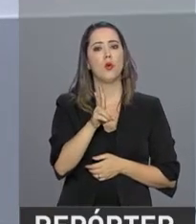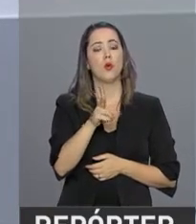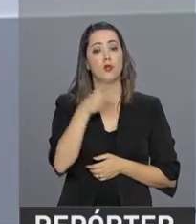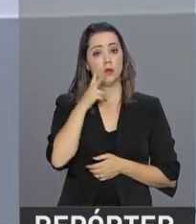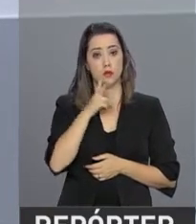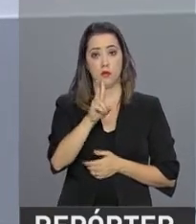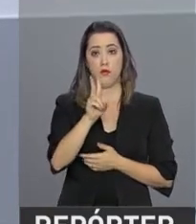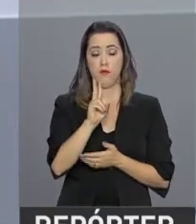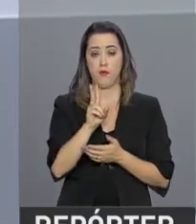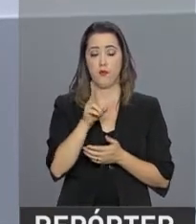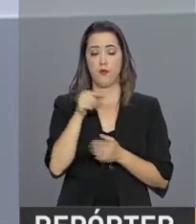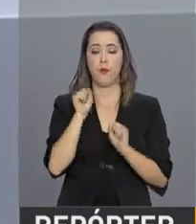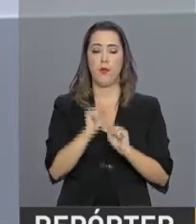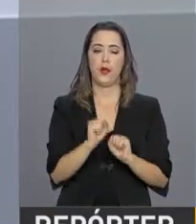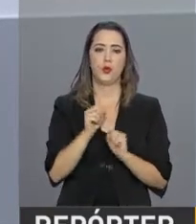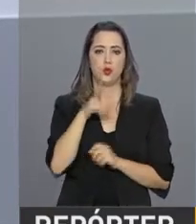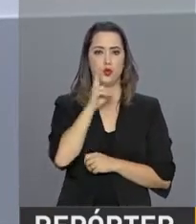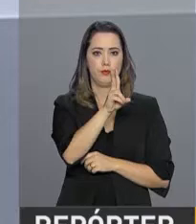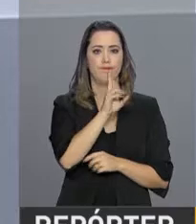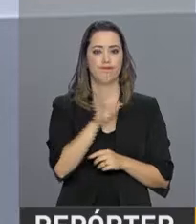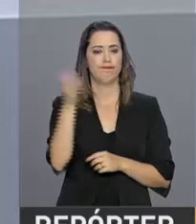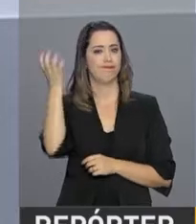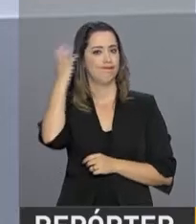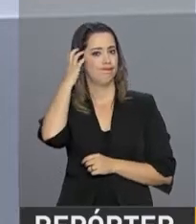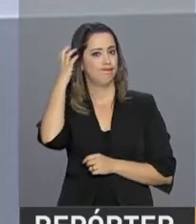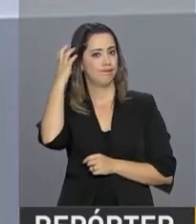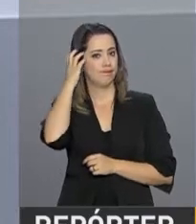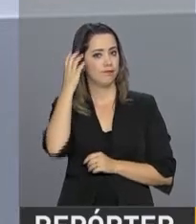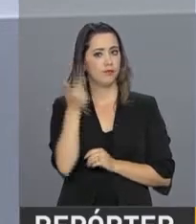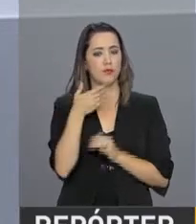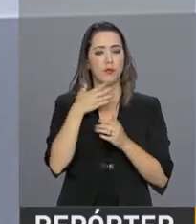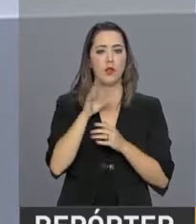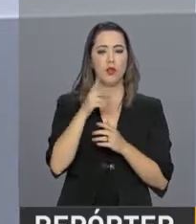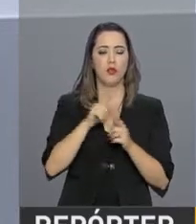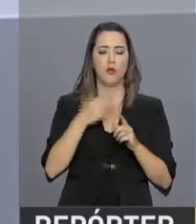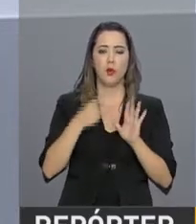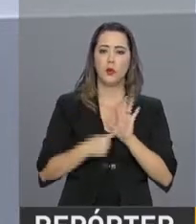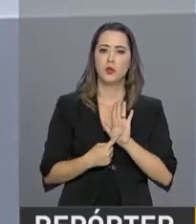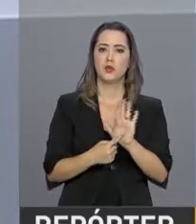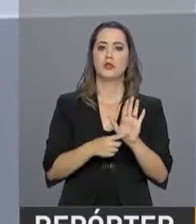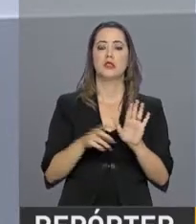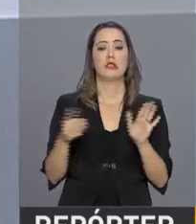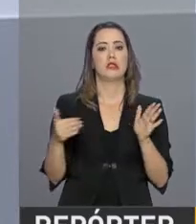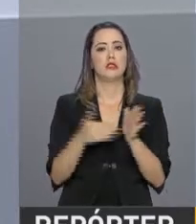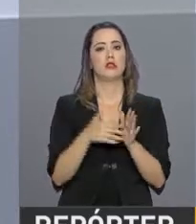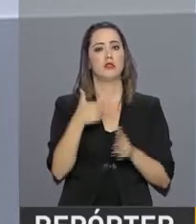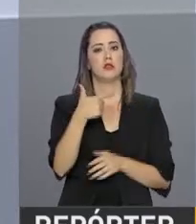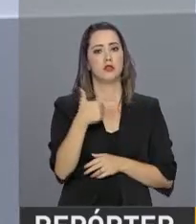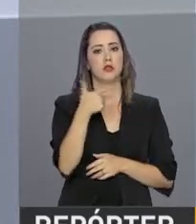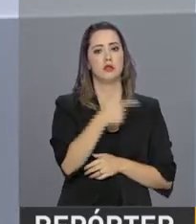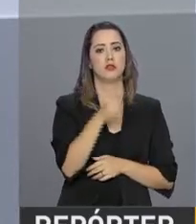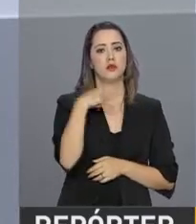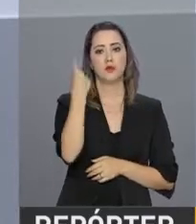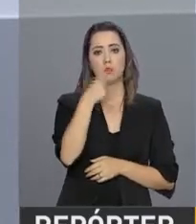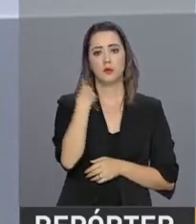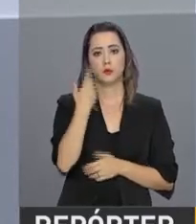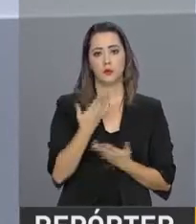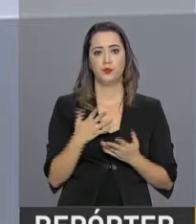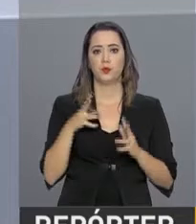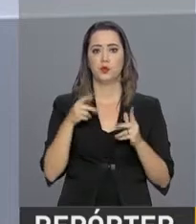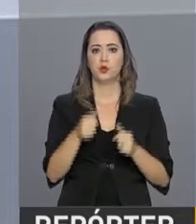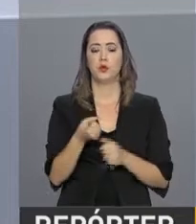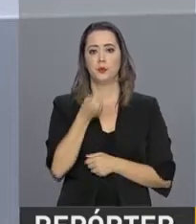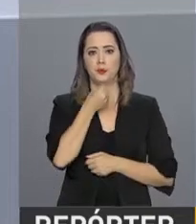ainda dá tempo. Você pode acompanhar nas emissoras de rádio que vão retransmitir a Voz do Brasil até às 22 horas. E a íntegra